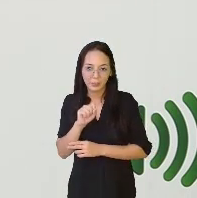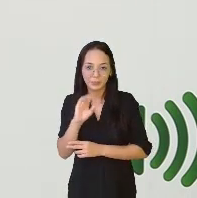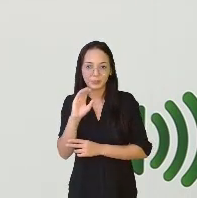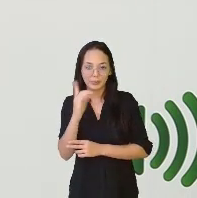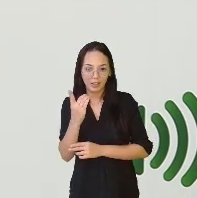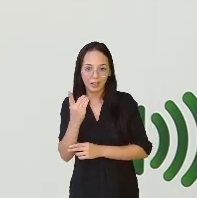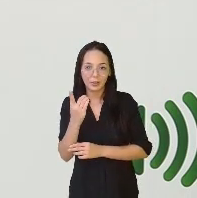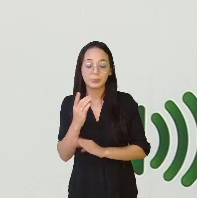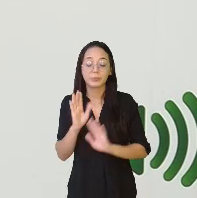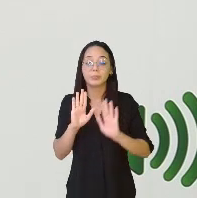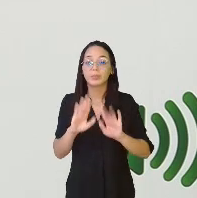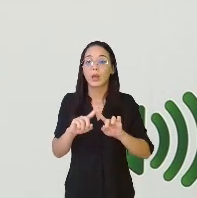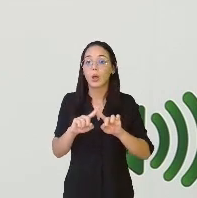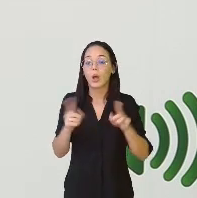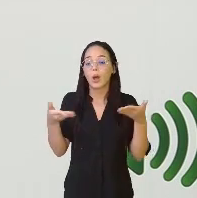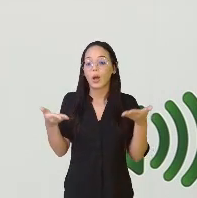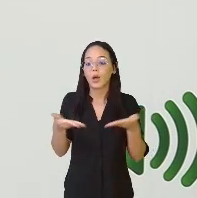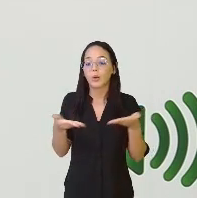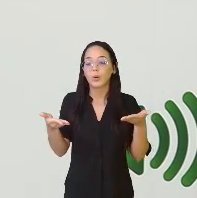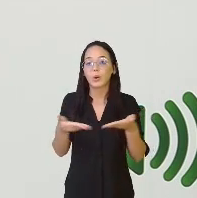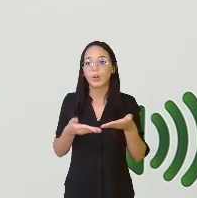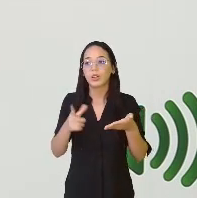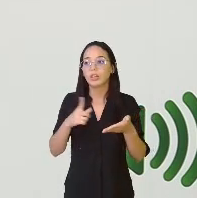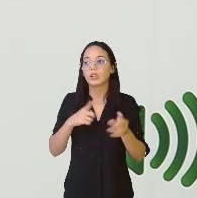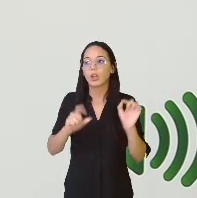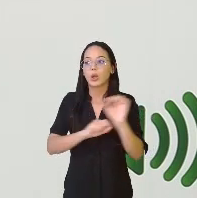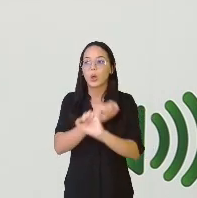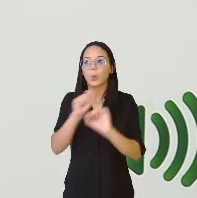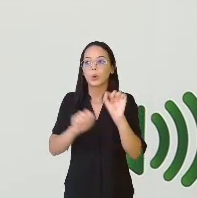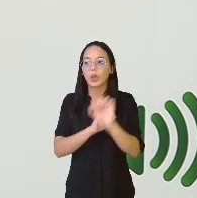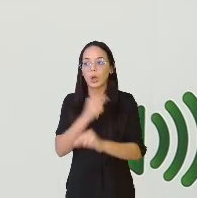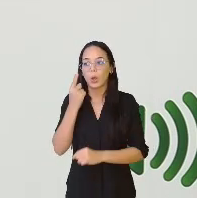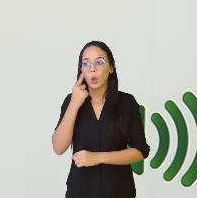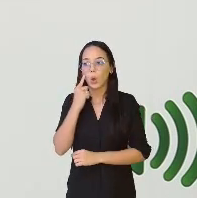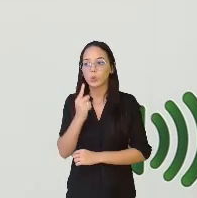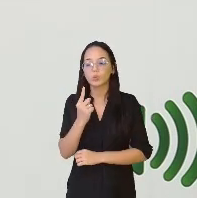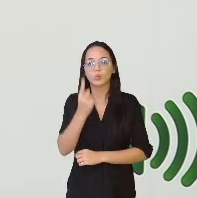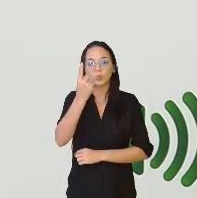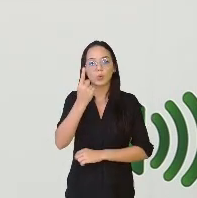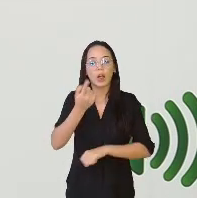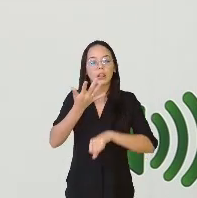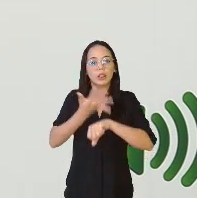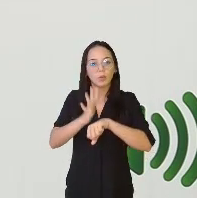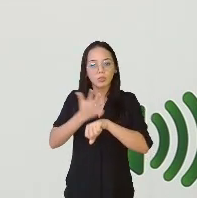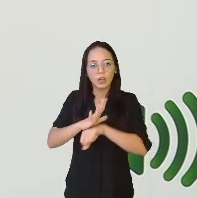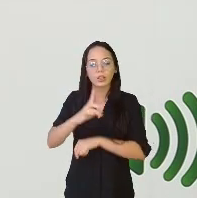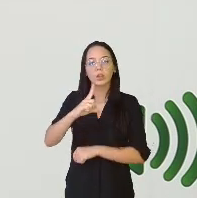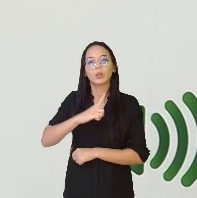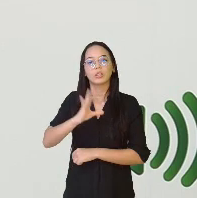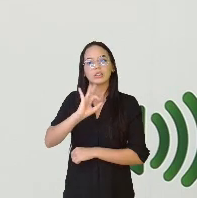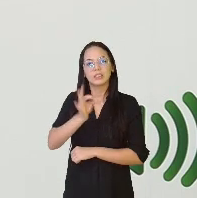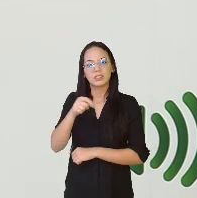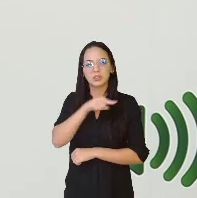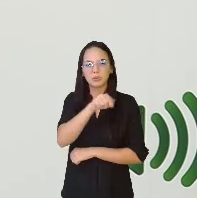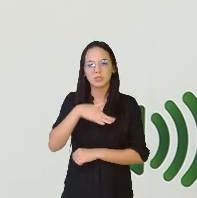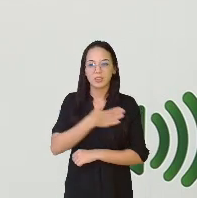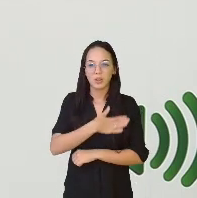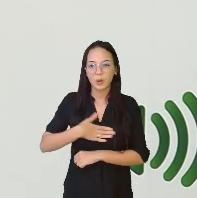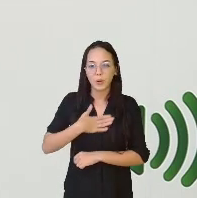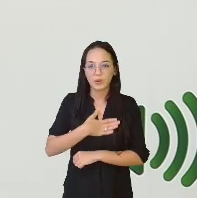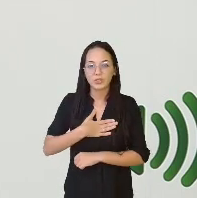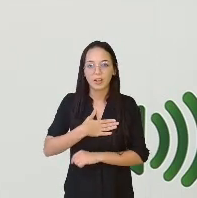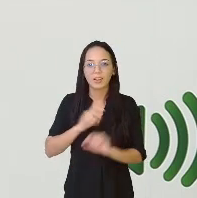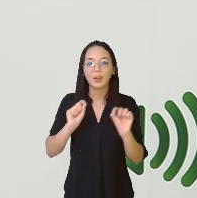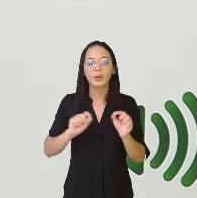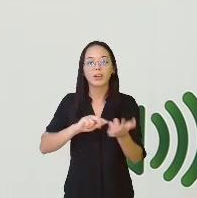Lógico. Agora, tem uma atividade que eu tenho certeza que você gosta, que